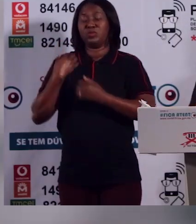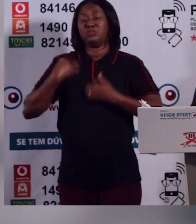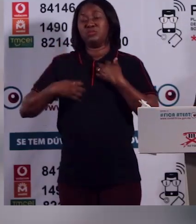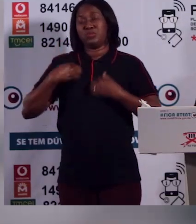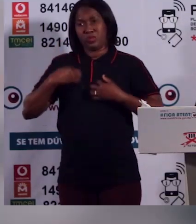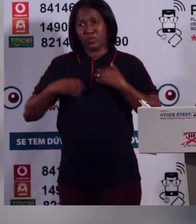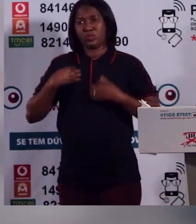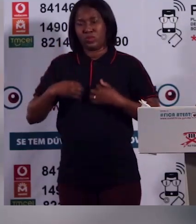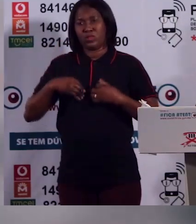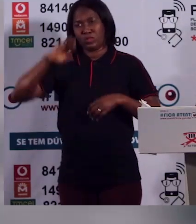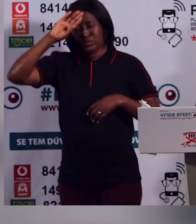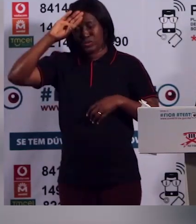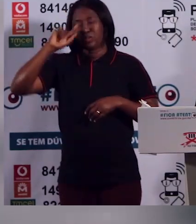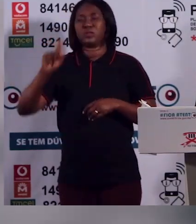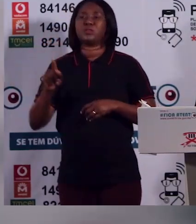preocupante.